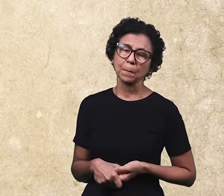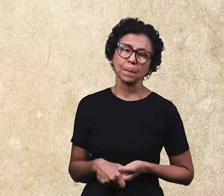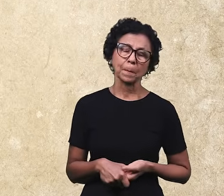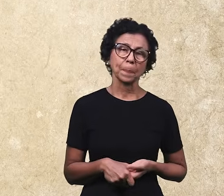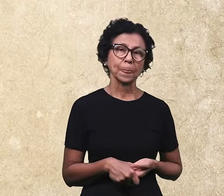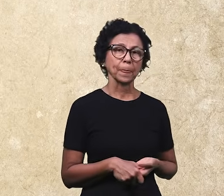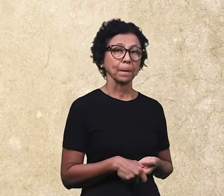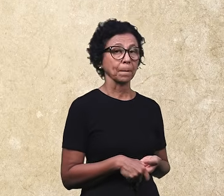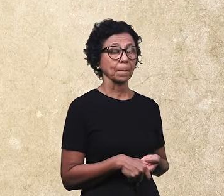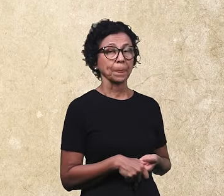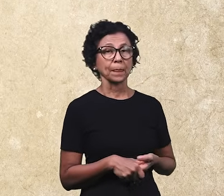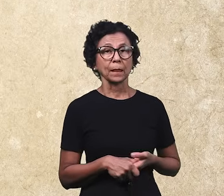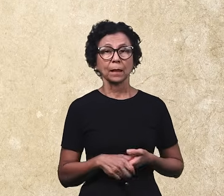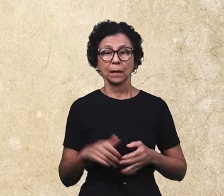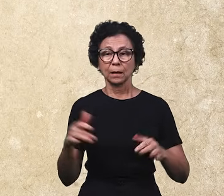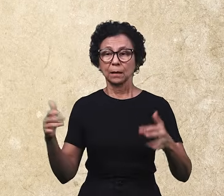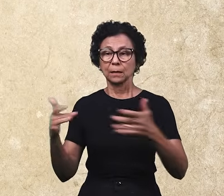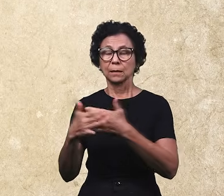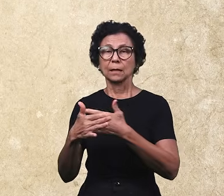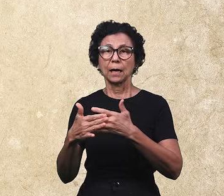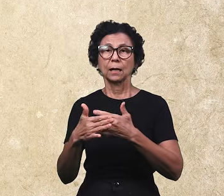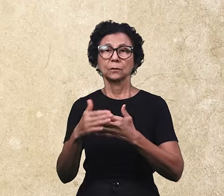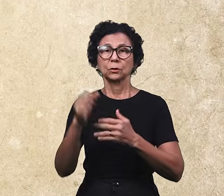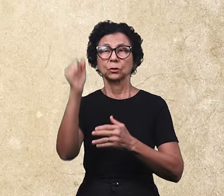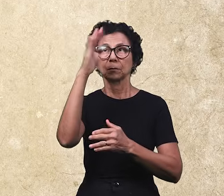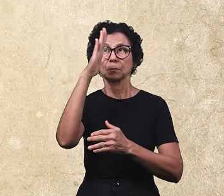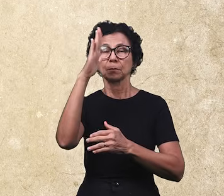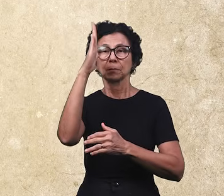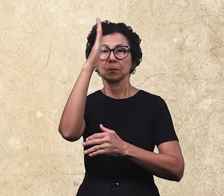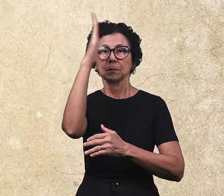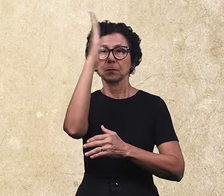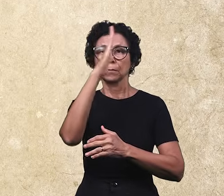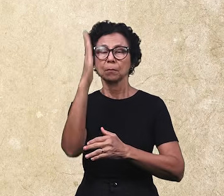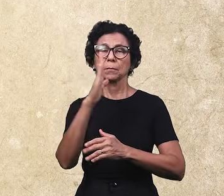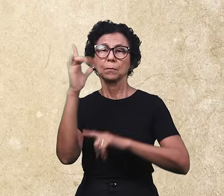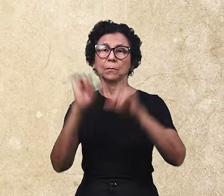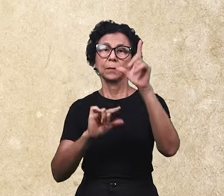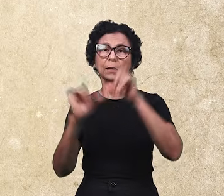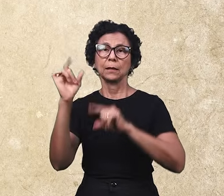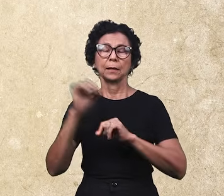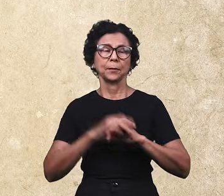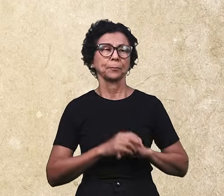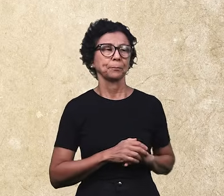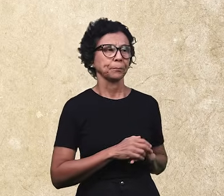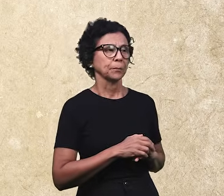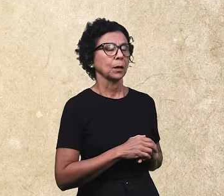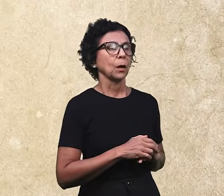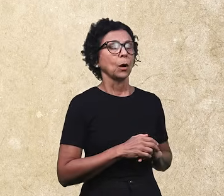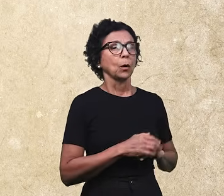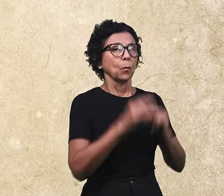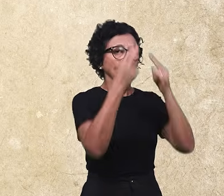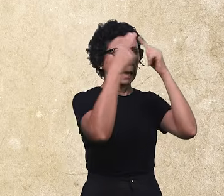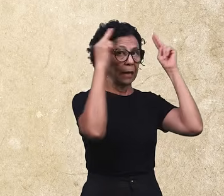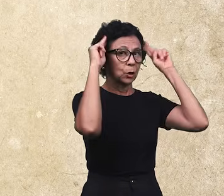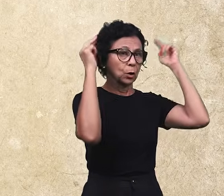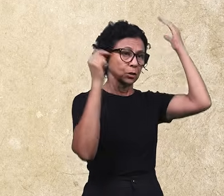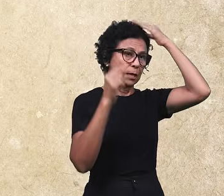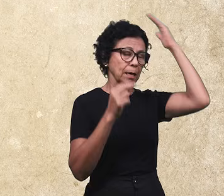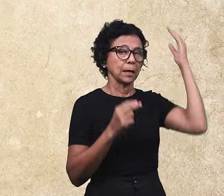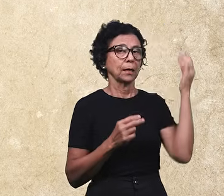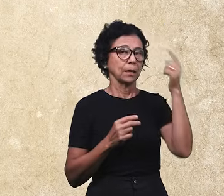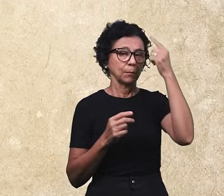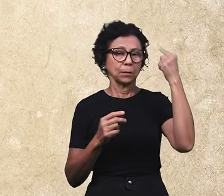E enviando-os a Belém, disse: Ide e perguntai diligentemente pelo menino, e quando